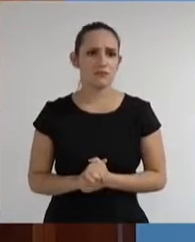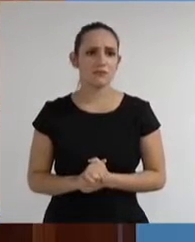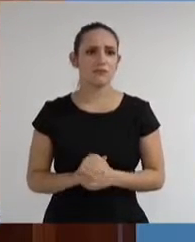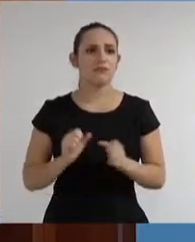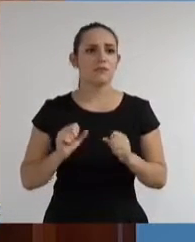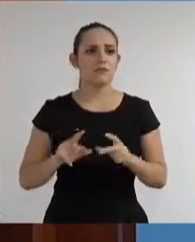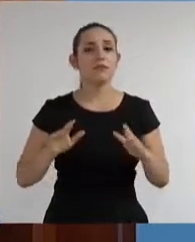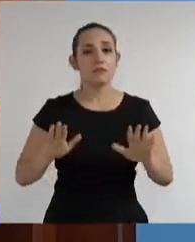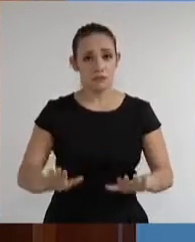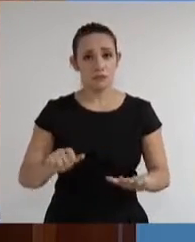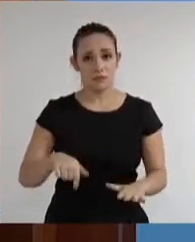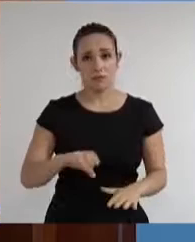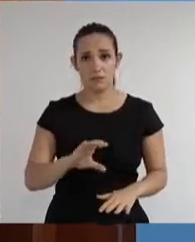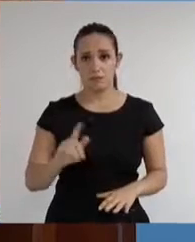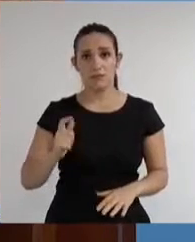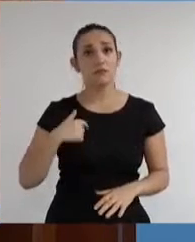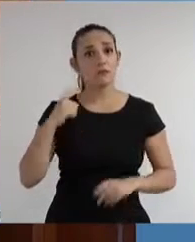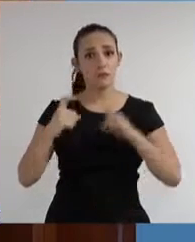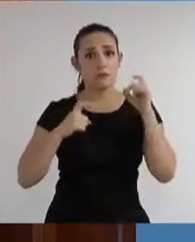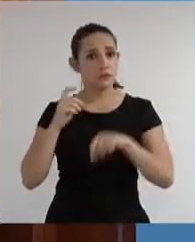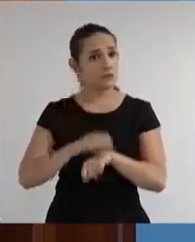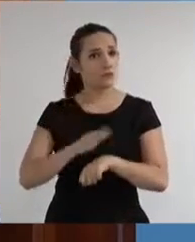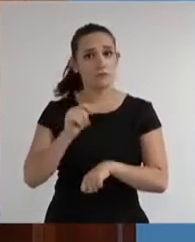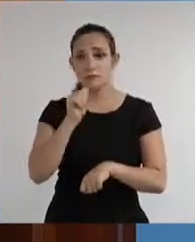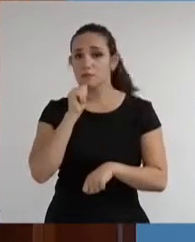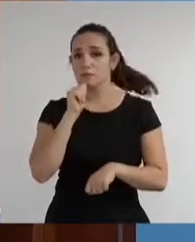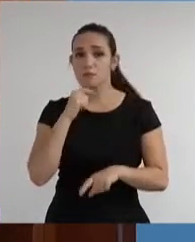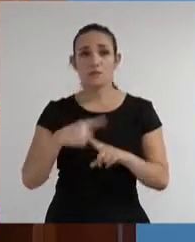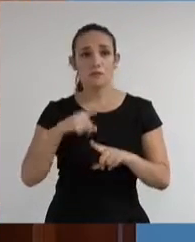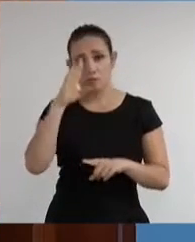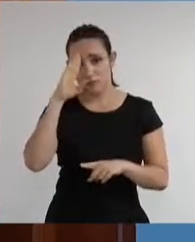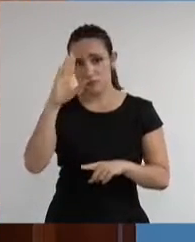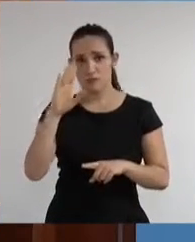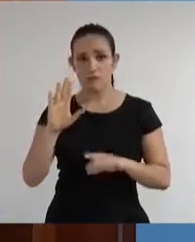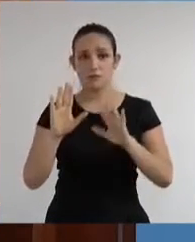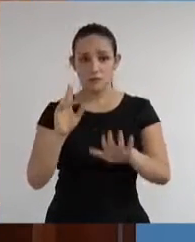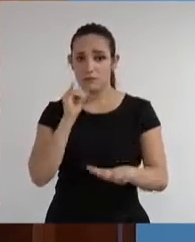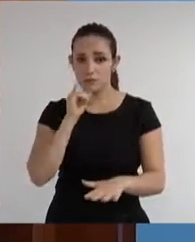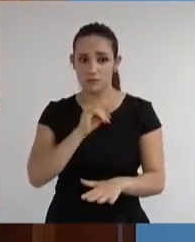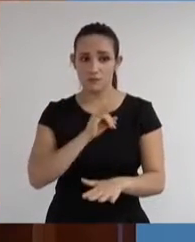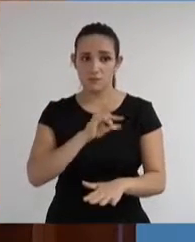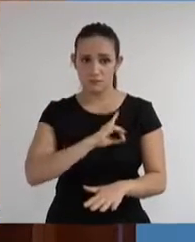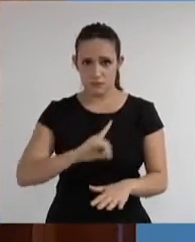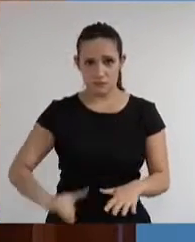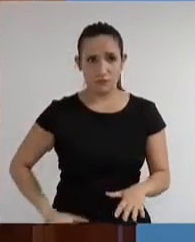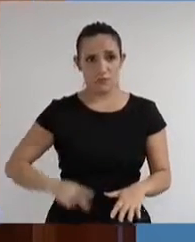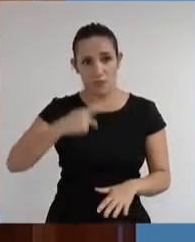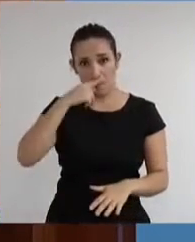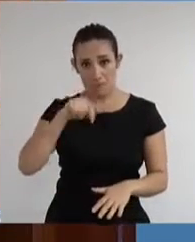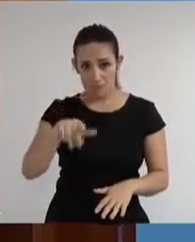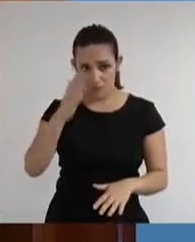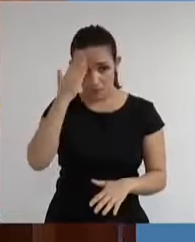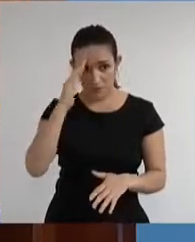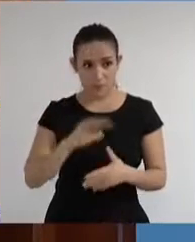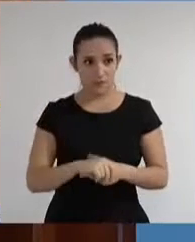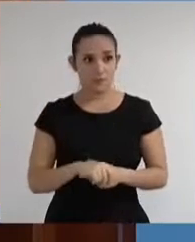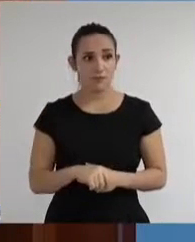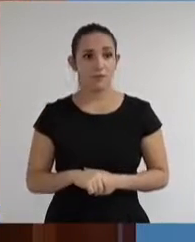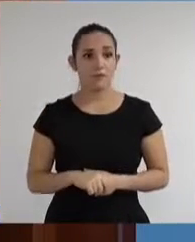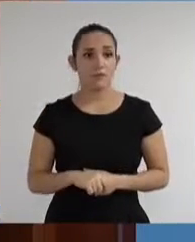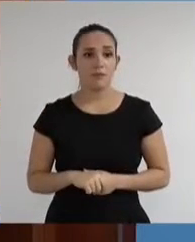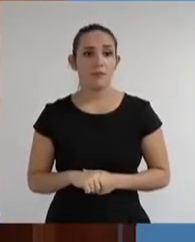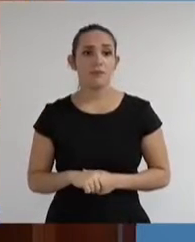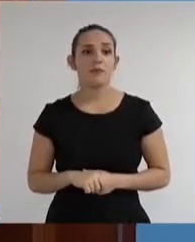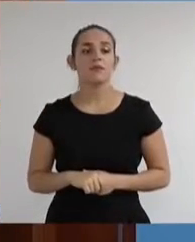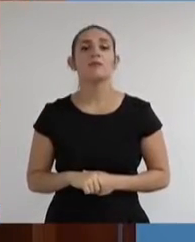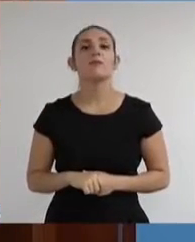deputado Amarildo Cruz, nos preocupa, e principalmente, deputado Paulo Ciufi, porque Campo Grande fez